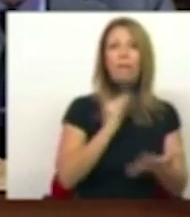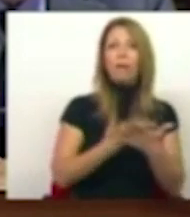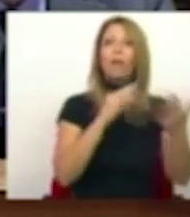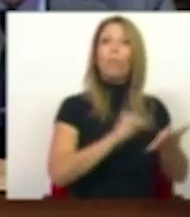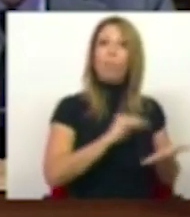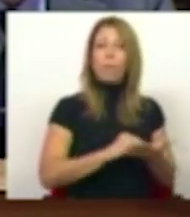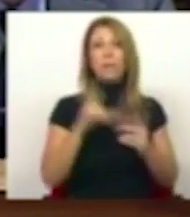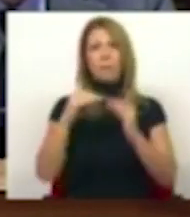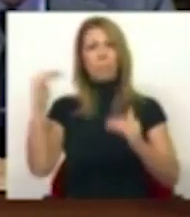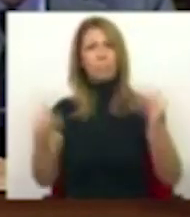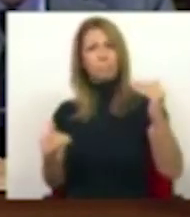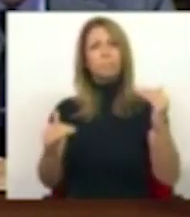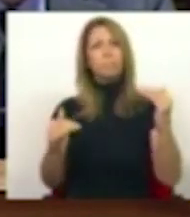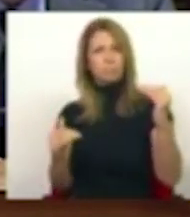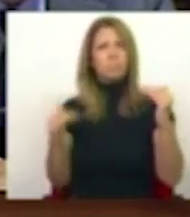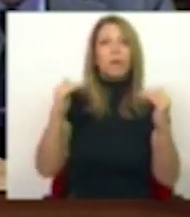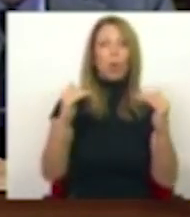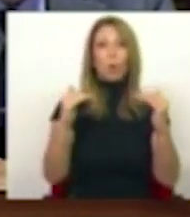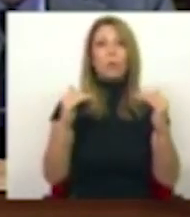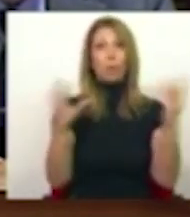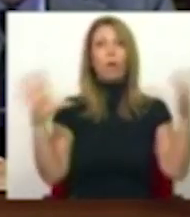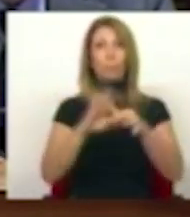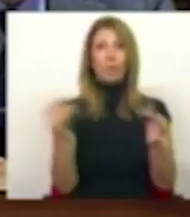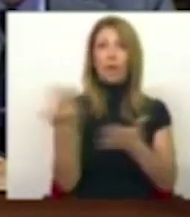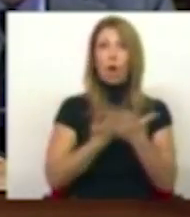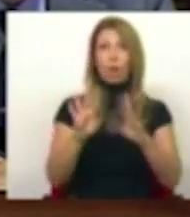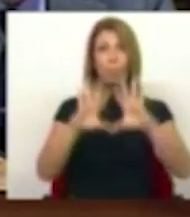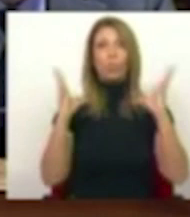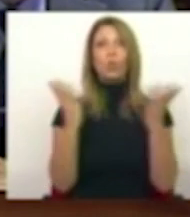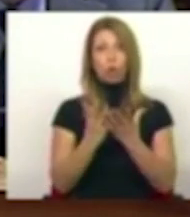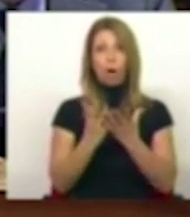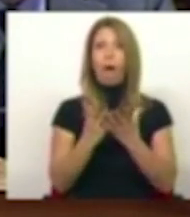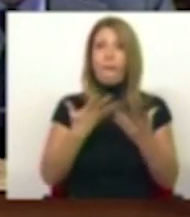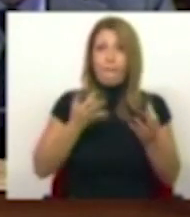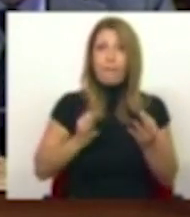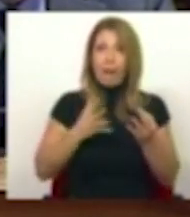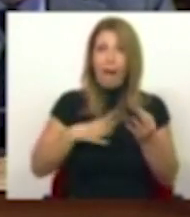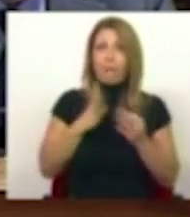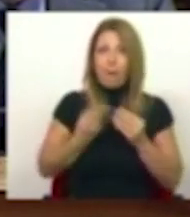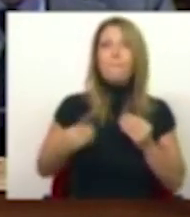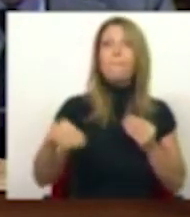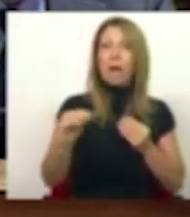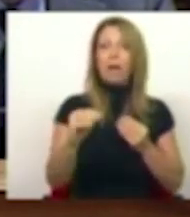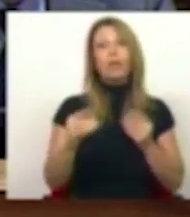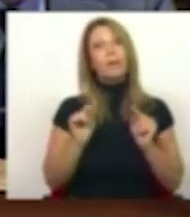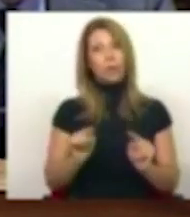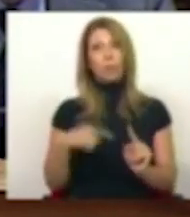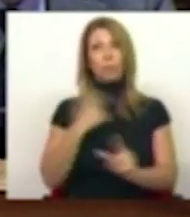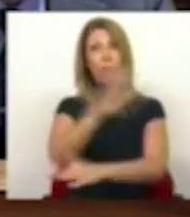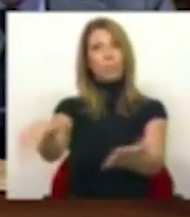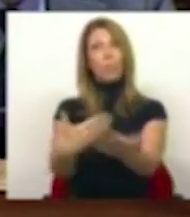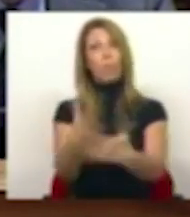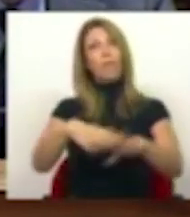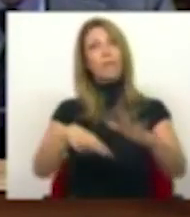de vista do funcionamento global da economia, irmos mais além. E é isso que nós nos propomos fazer. Se é